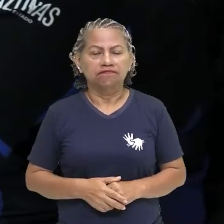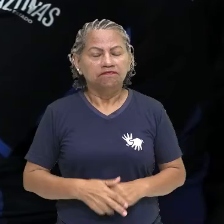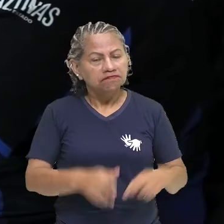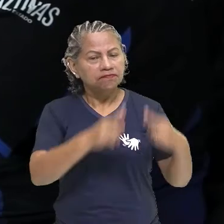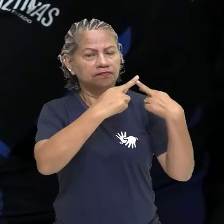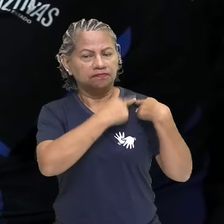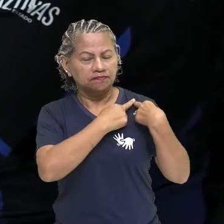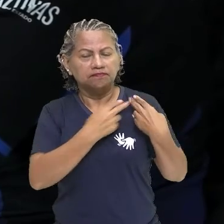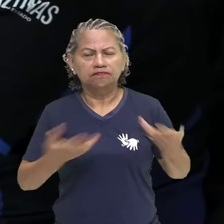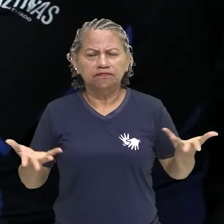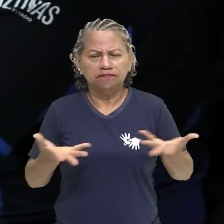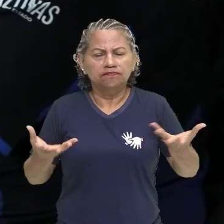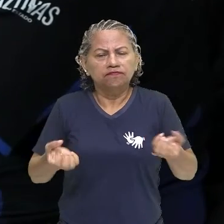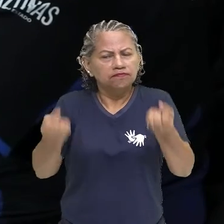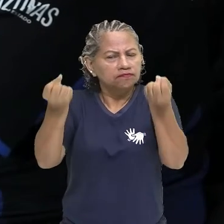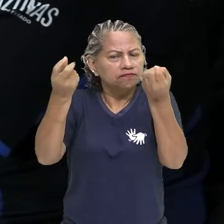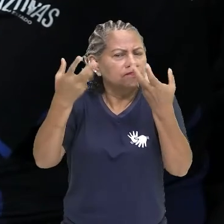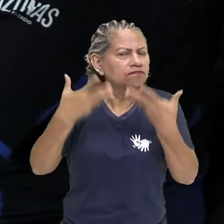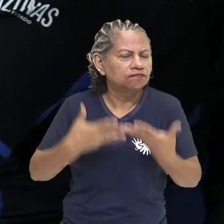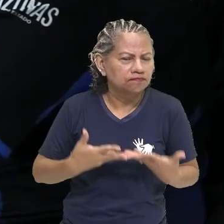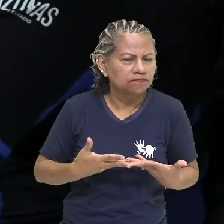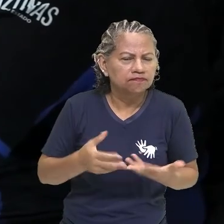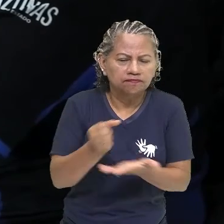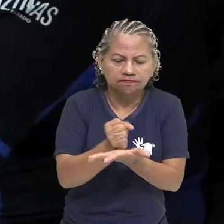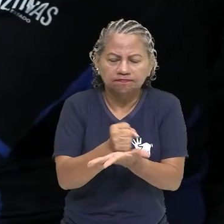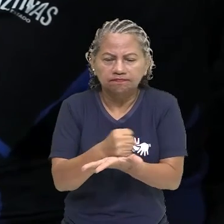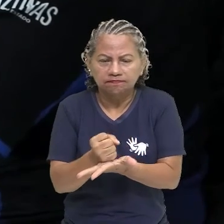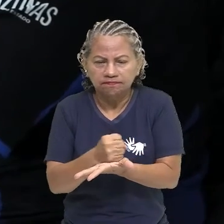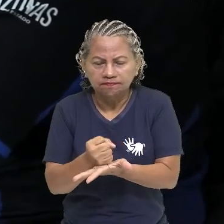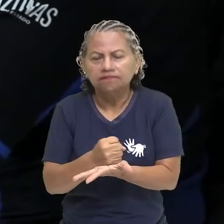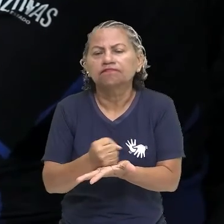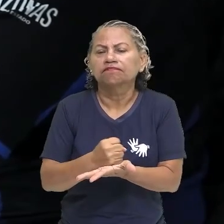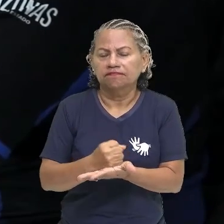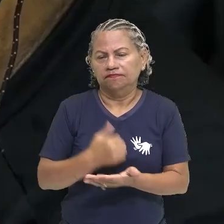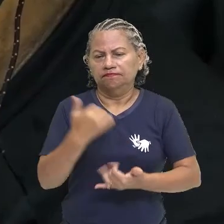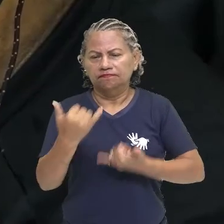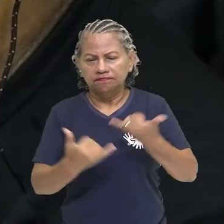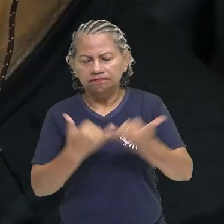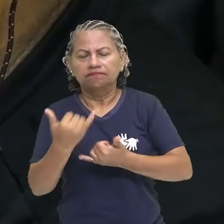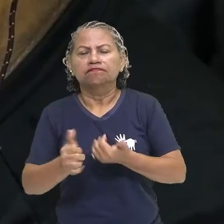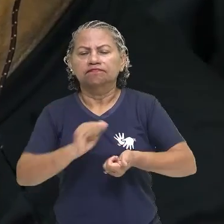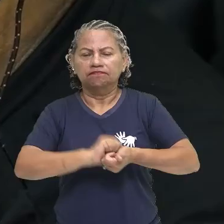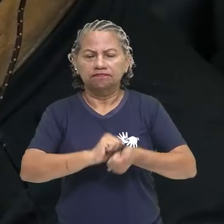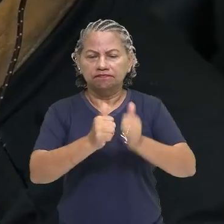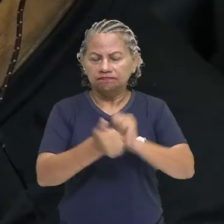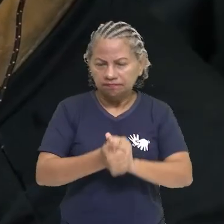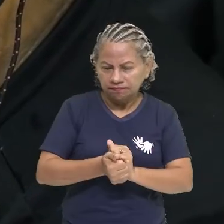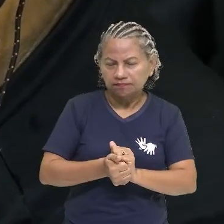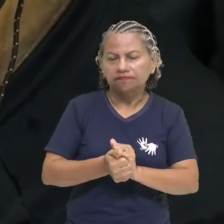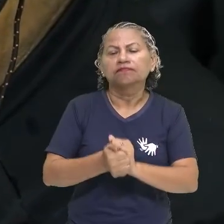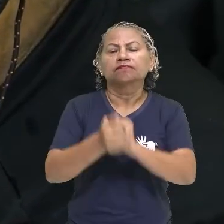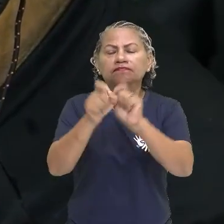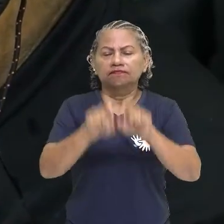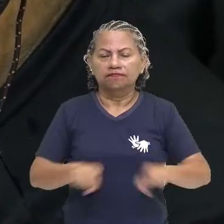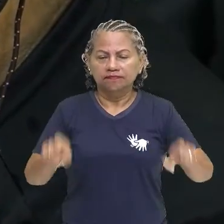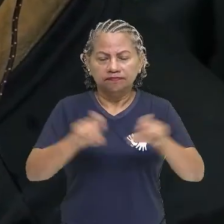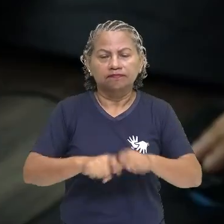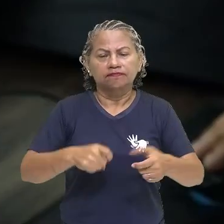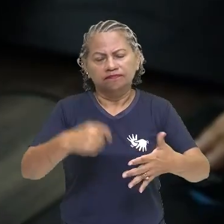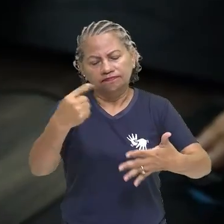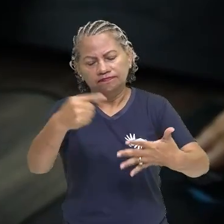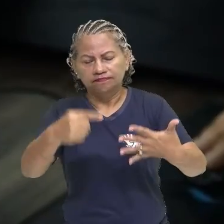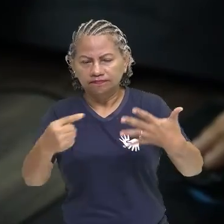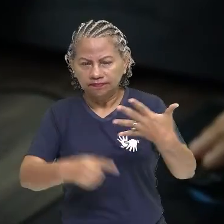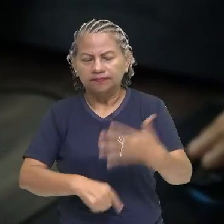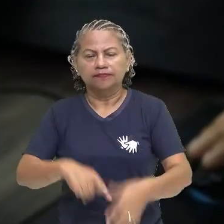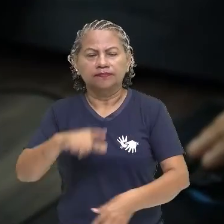esse mercado para vocês, né? Dentro do mercado de games e esportes eletrônico, a gente tem várias modalidades.